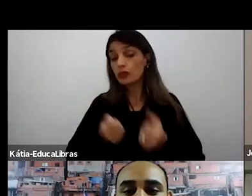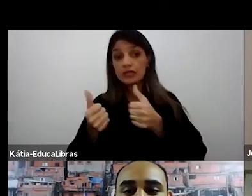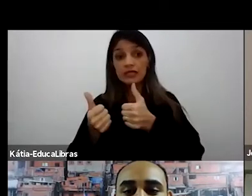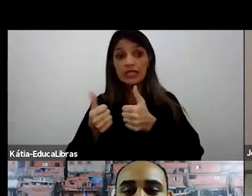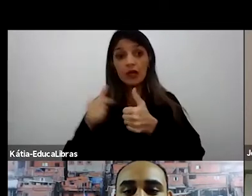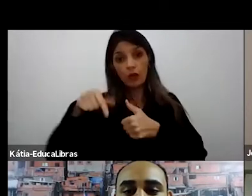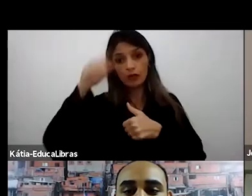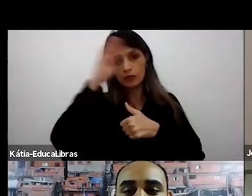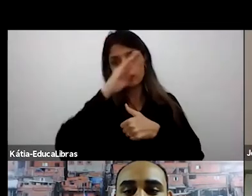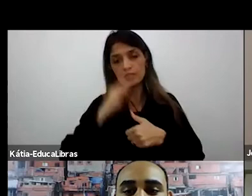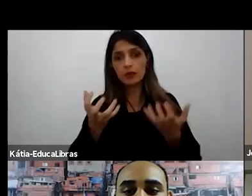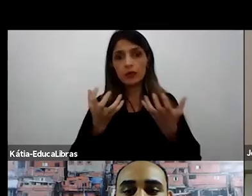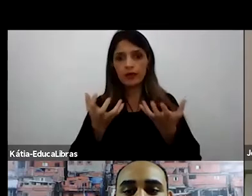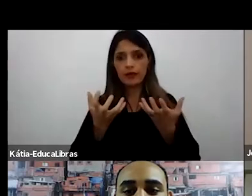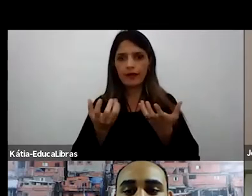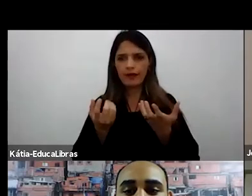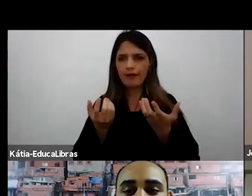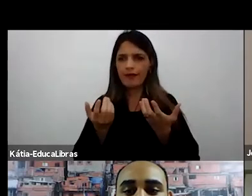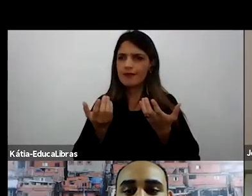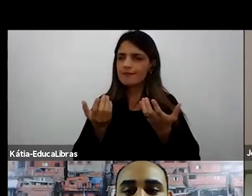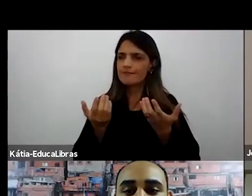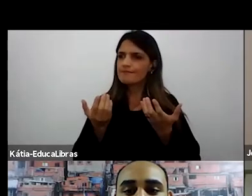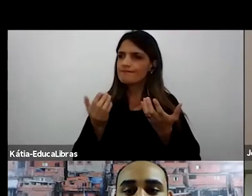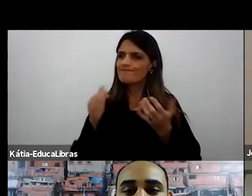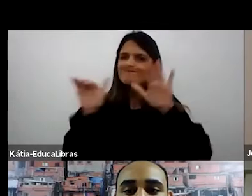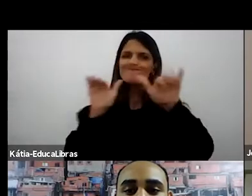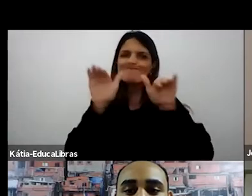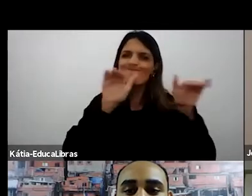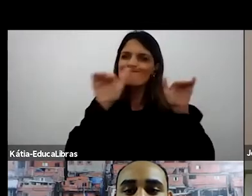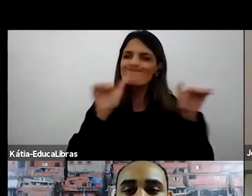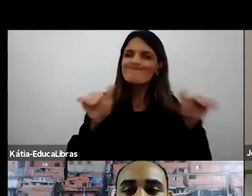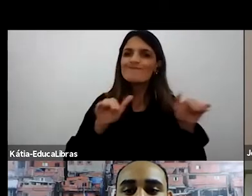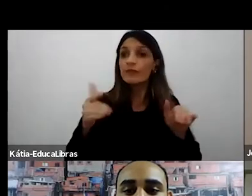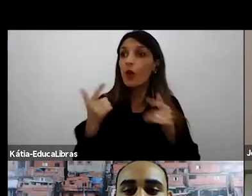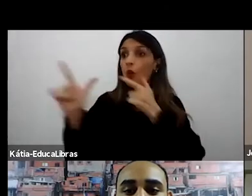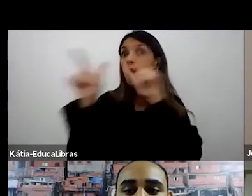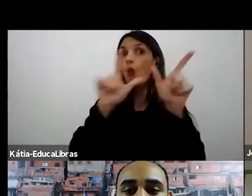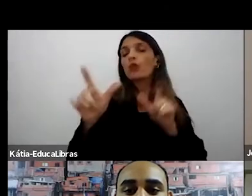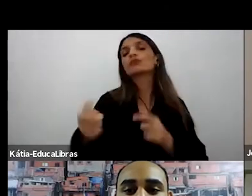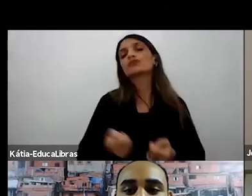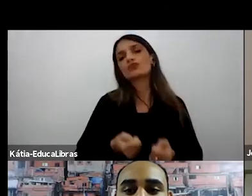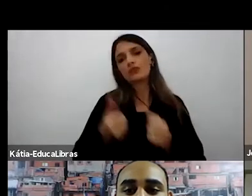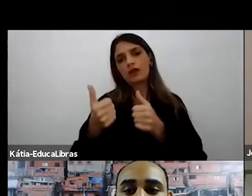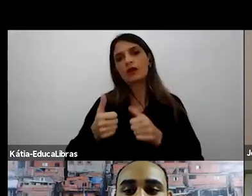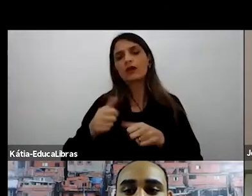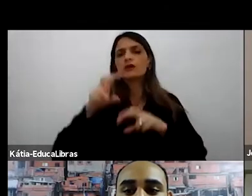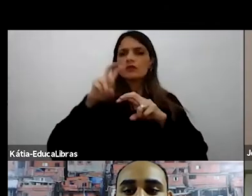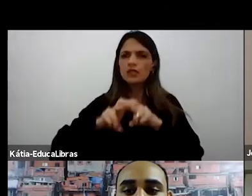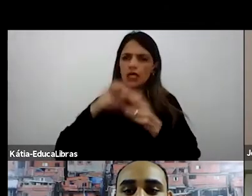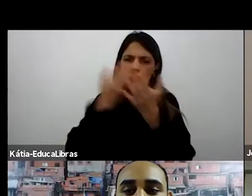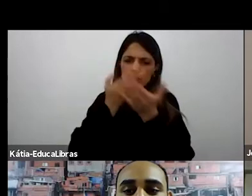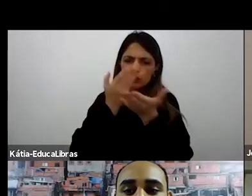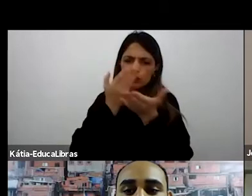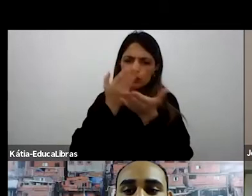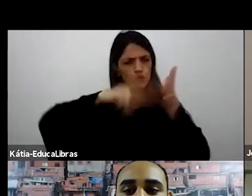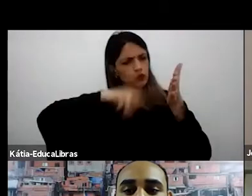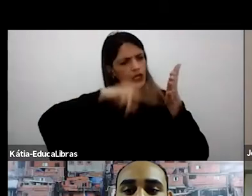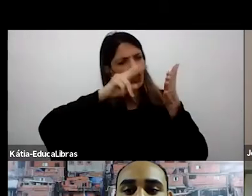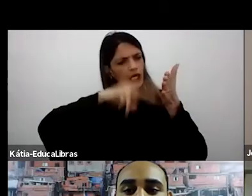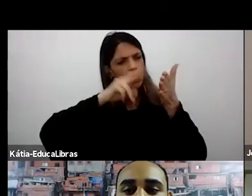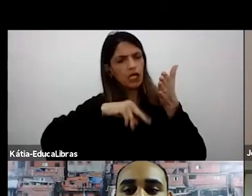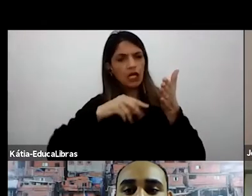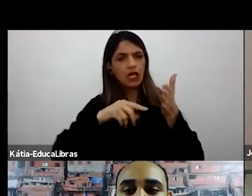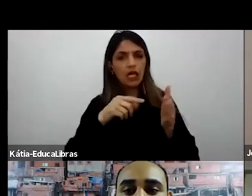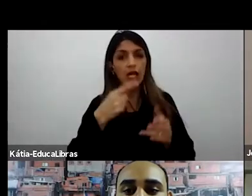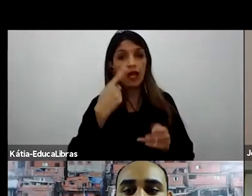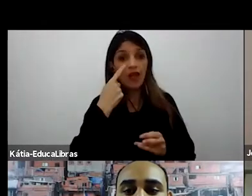provocar outros a doarem, esse documento é feito para você. Então, senta, estuda, lê, com certeza você vai encontrar ali uma dica ou outra